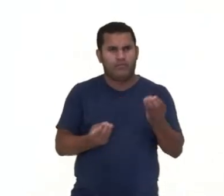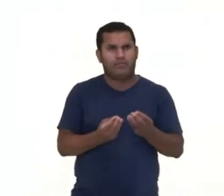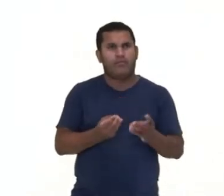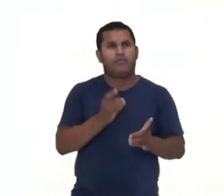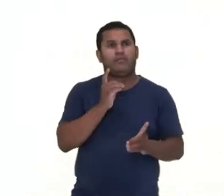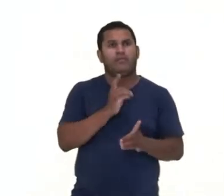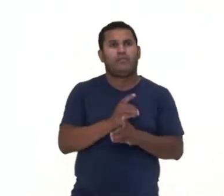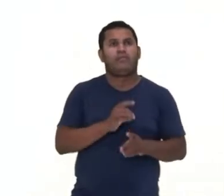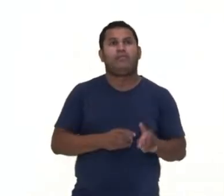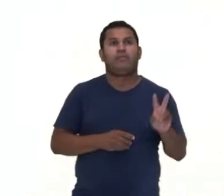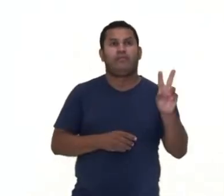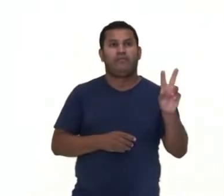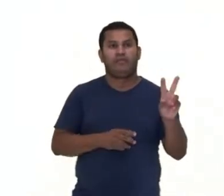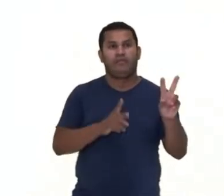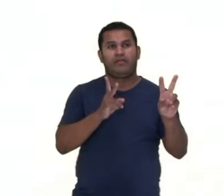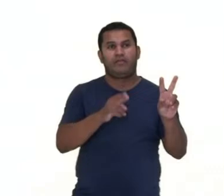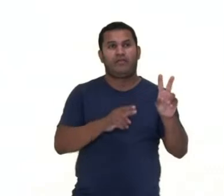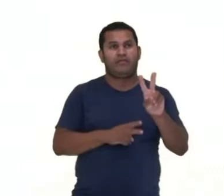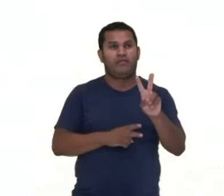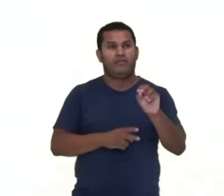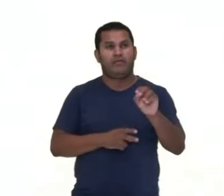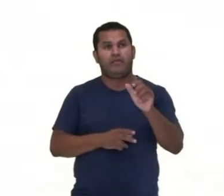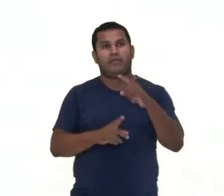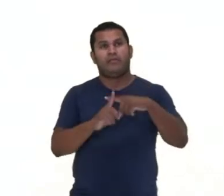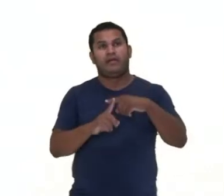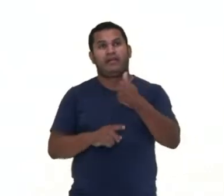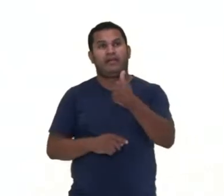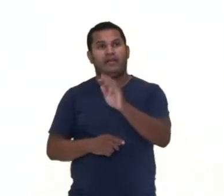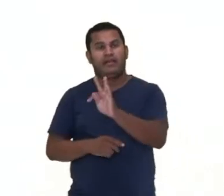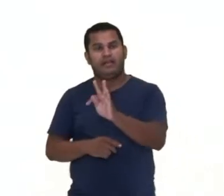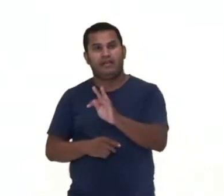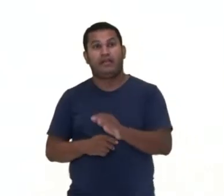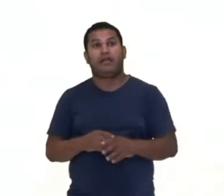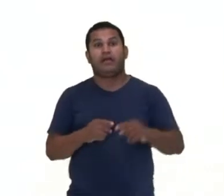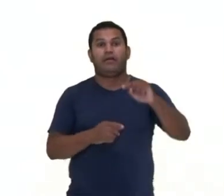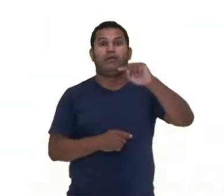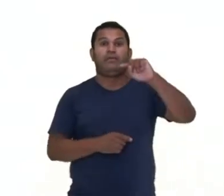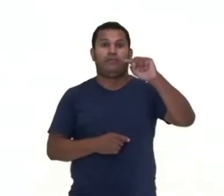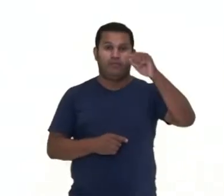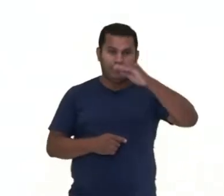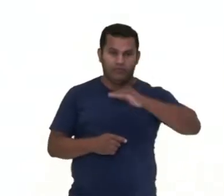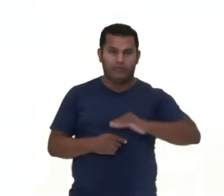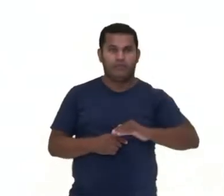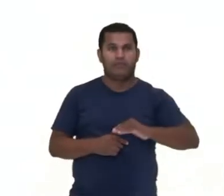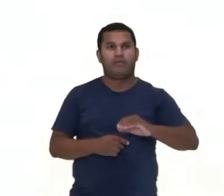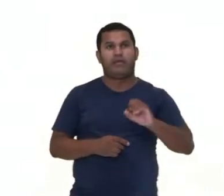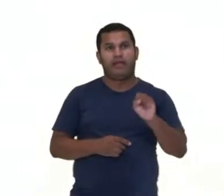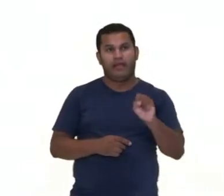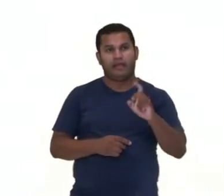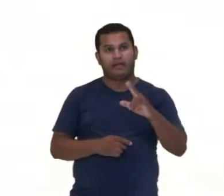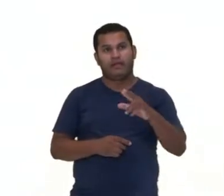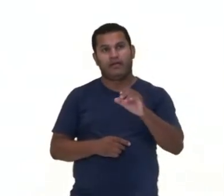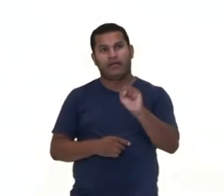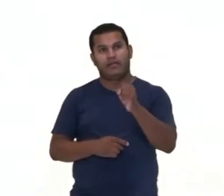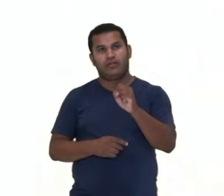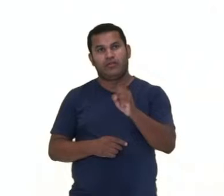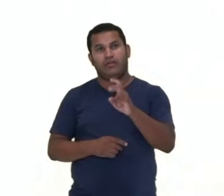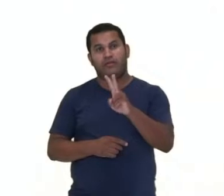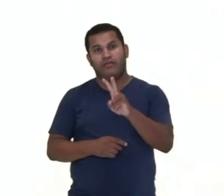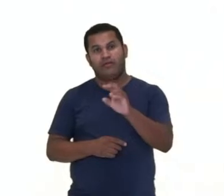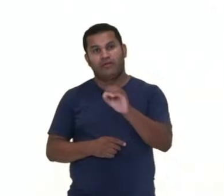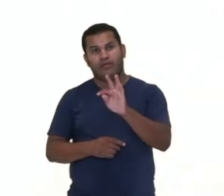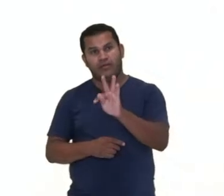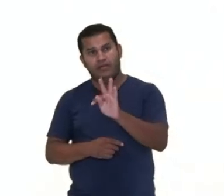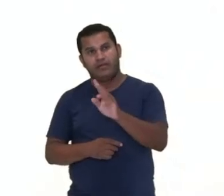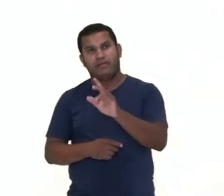AT, e juntou com a função horária da posição, S igual a SO mais VOT mais A